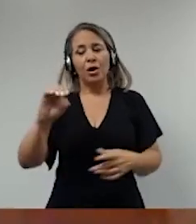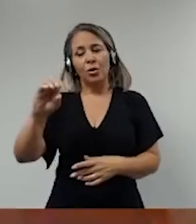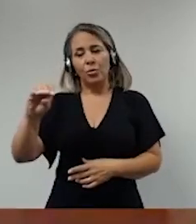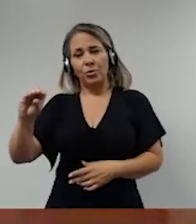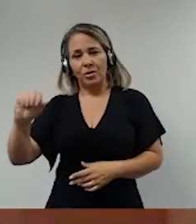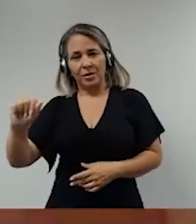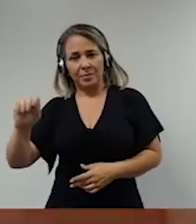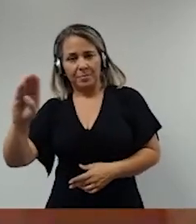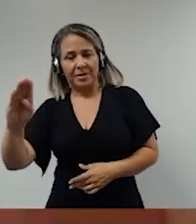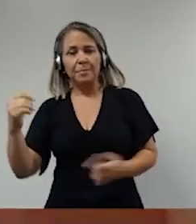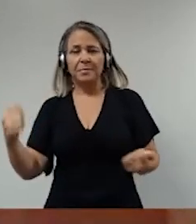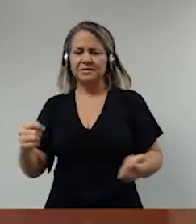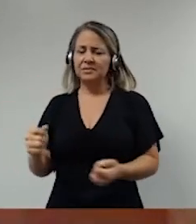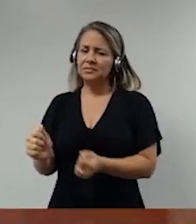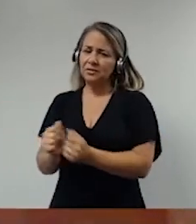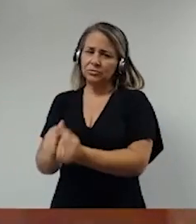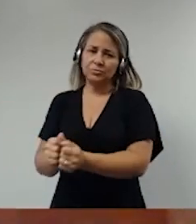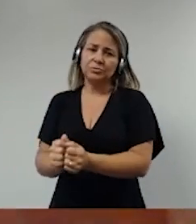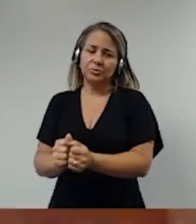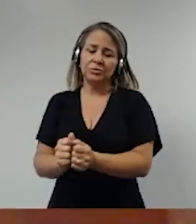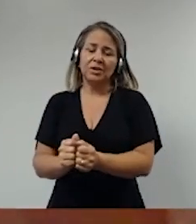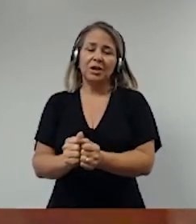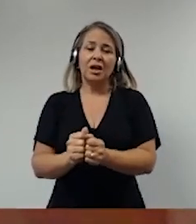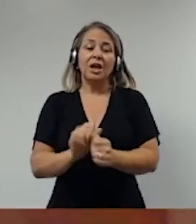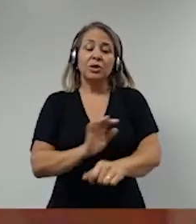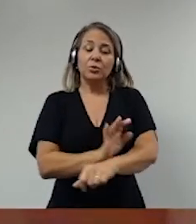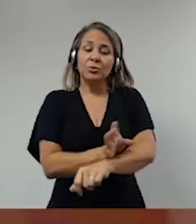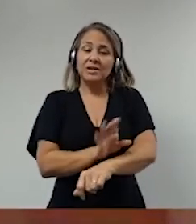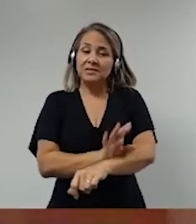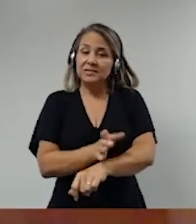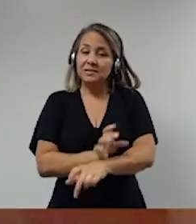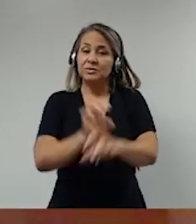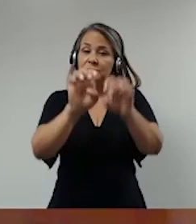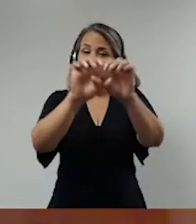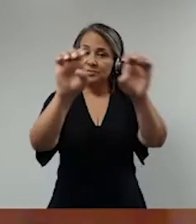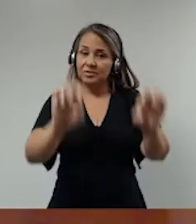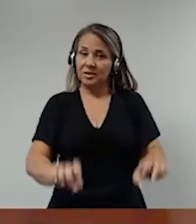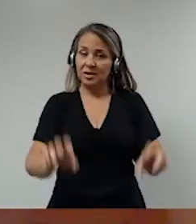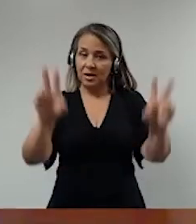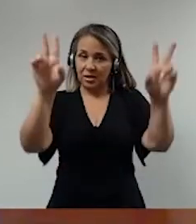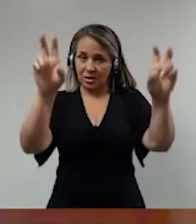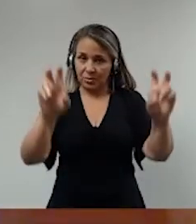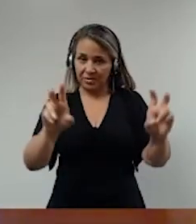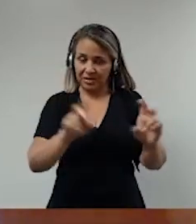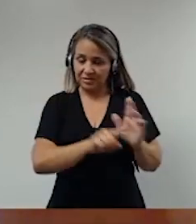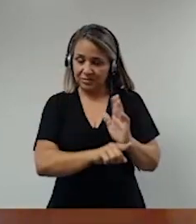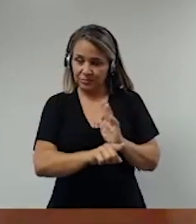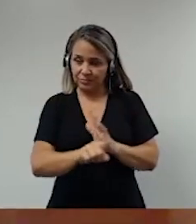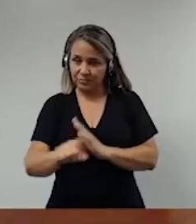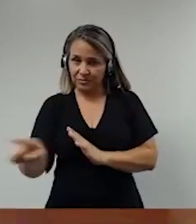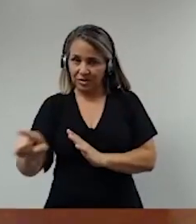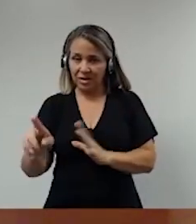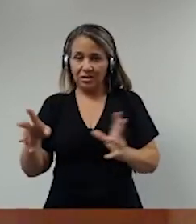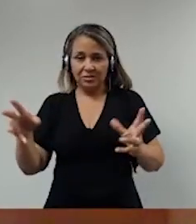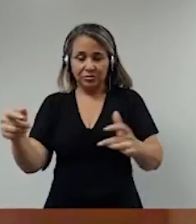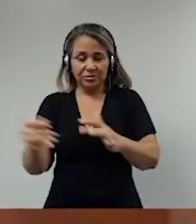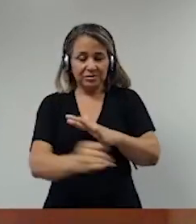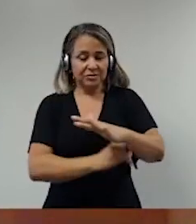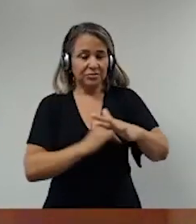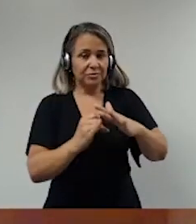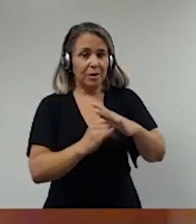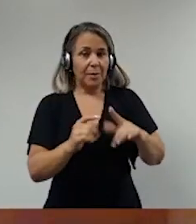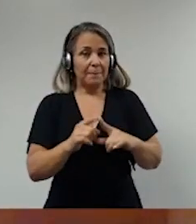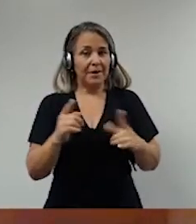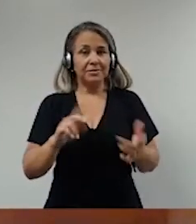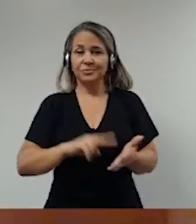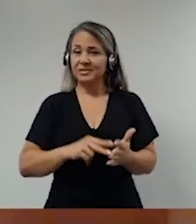seja, a questão do racismo estrutural, ela é uma questão que perpassa os indivíduos, as instituições, mas não significa que os indivíduos e